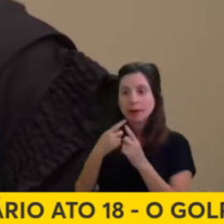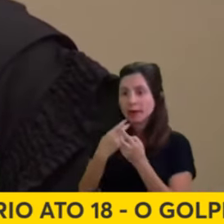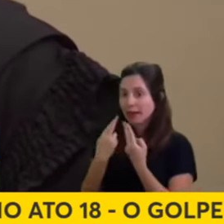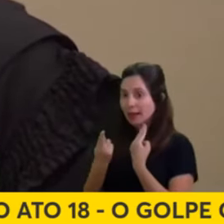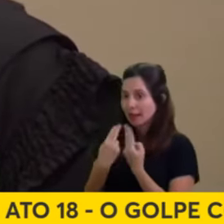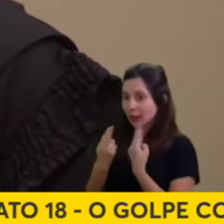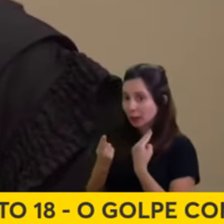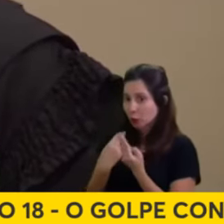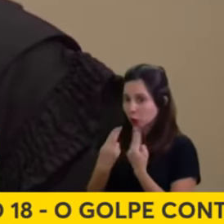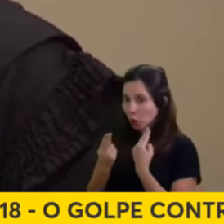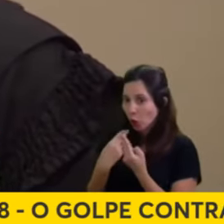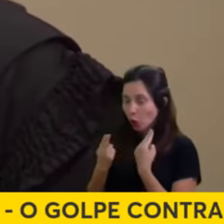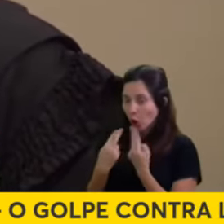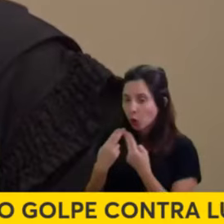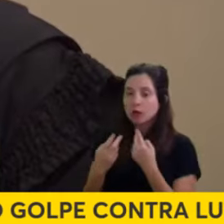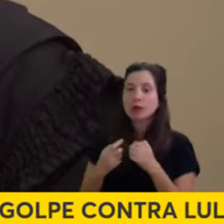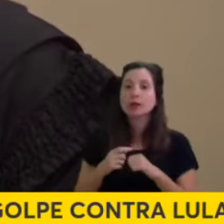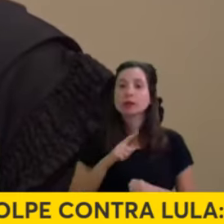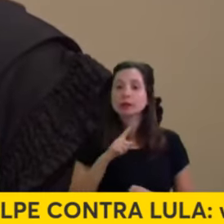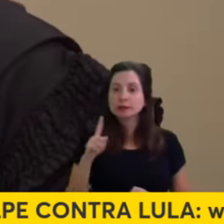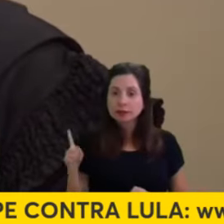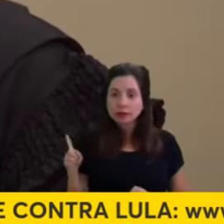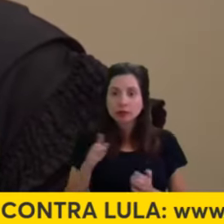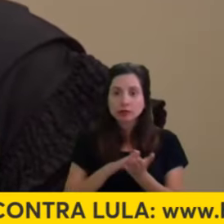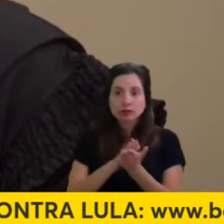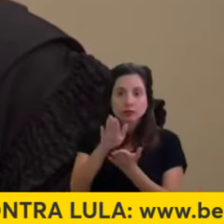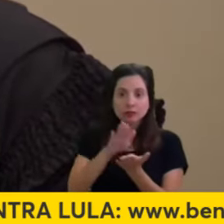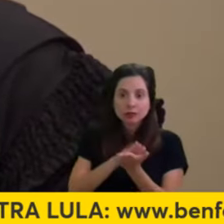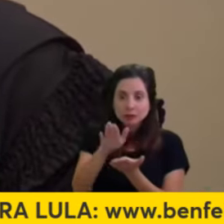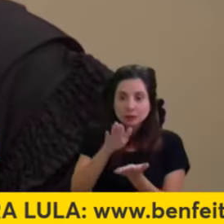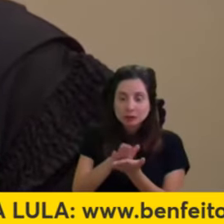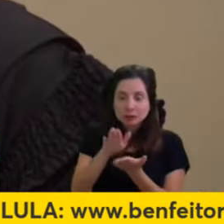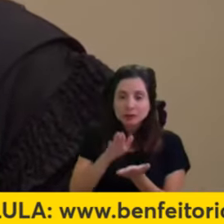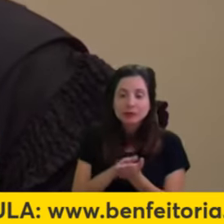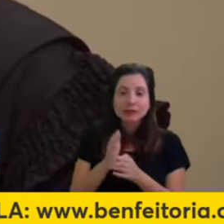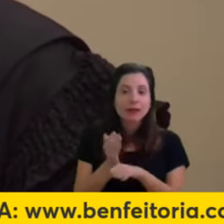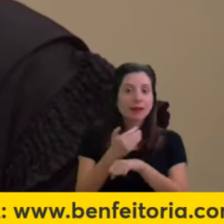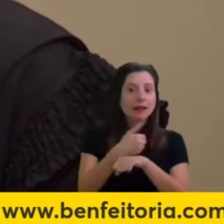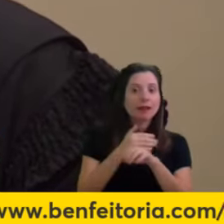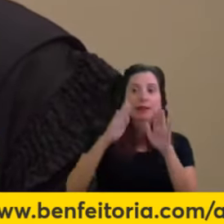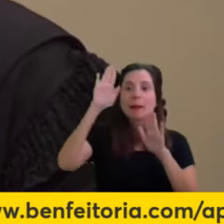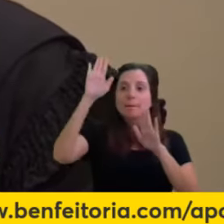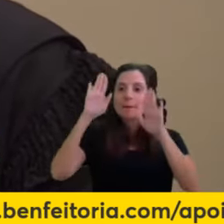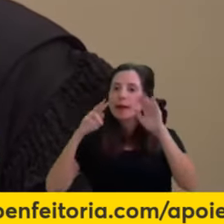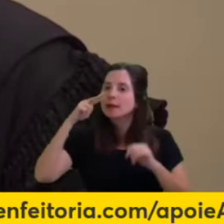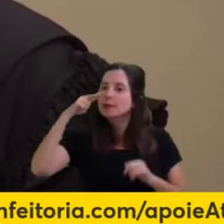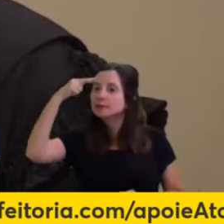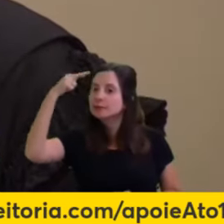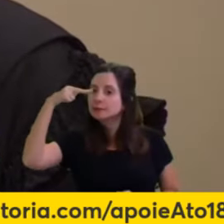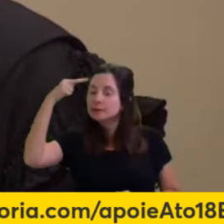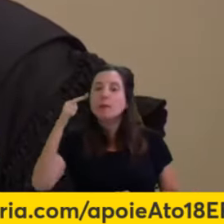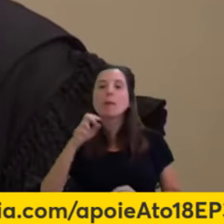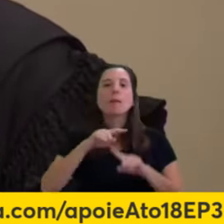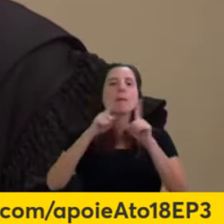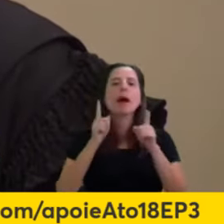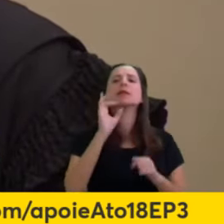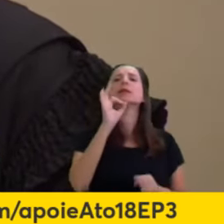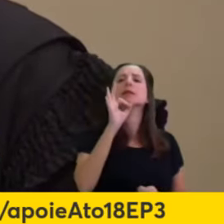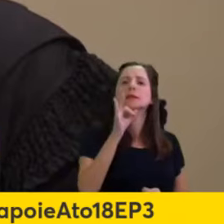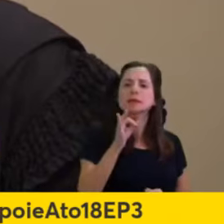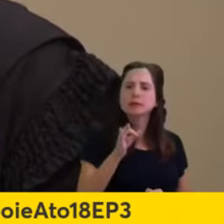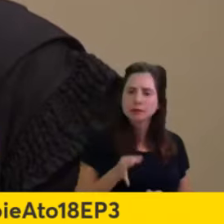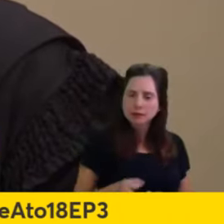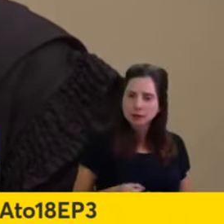efetiva prestação serviços e não se cuidou de despesa exclusiva em benefício da pré-campanha de Sérgio moro mas sim do trabalho realizado também para